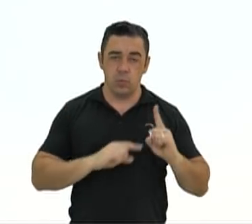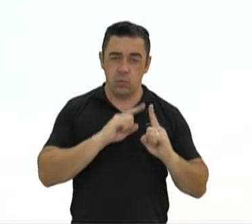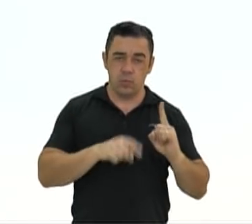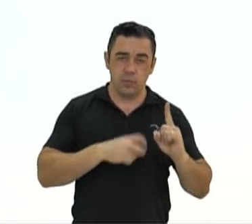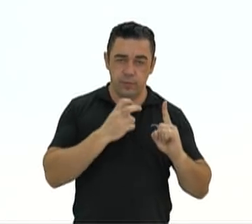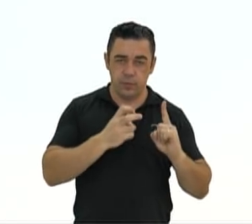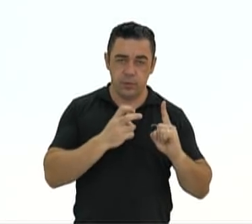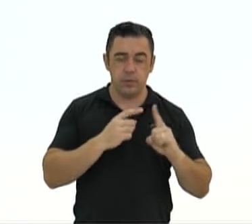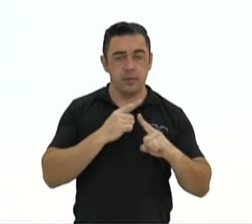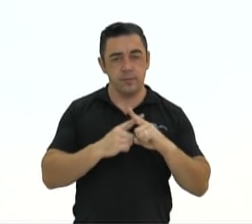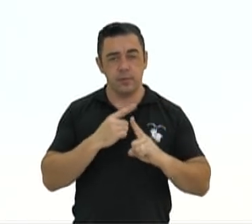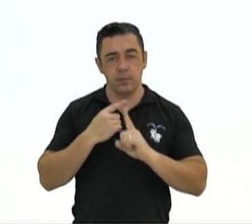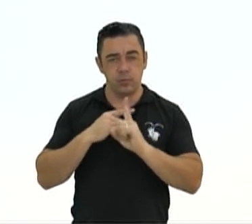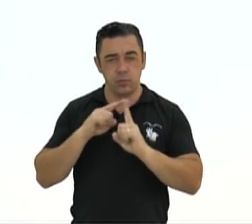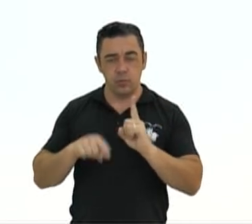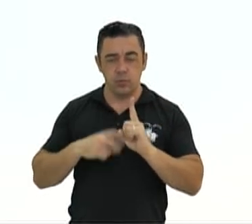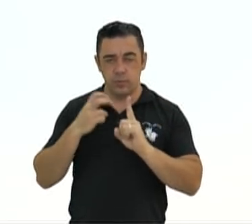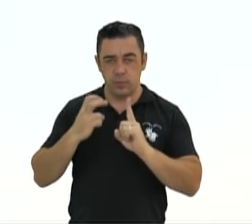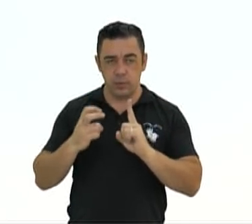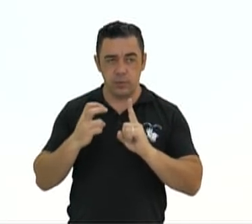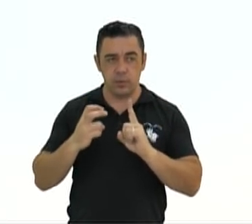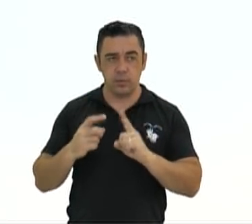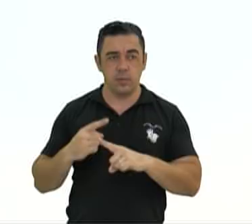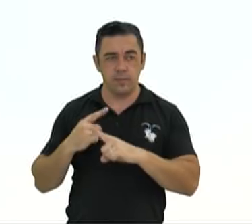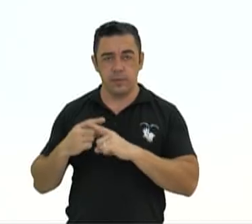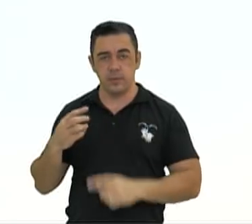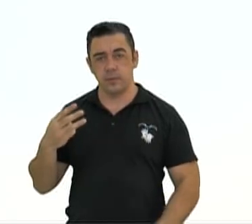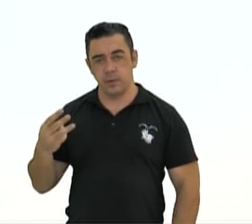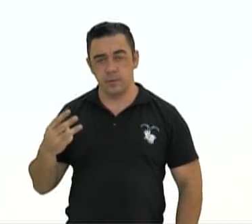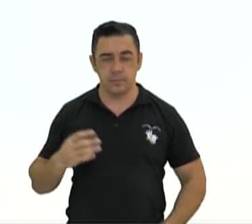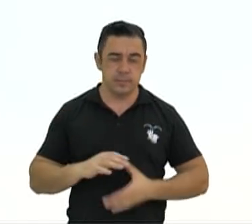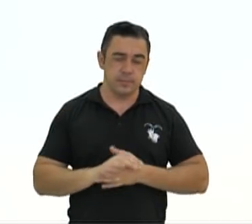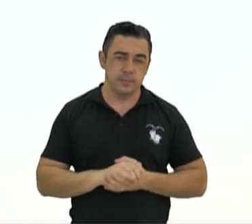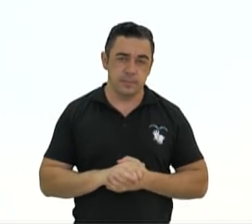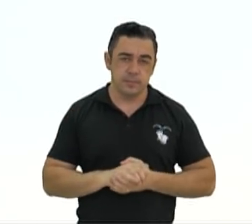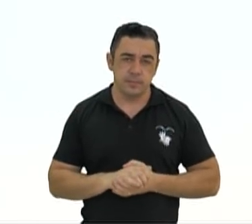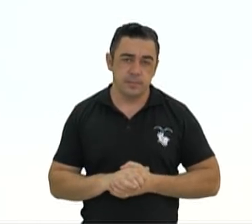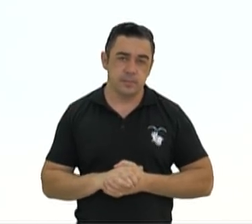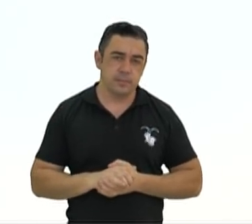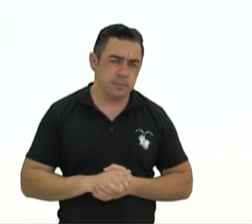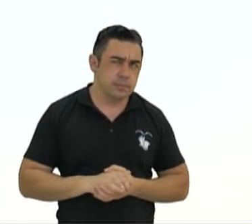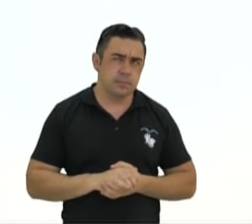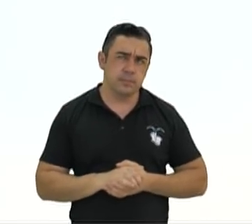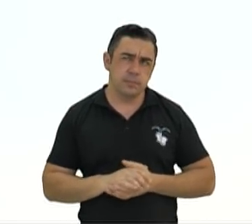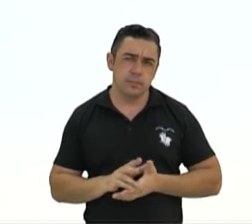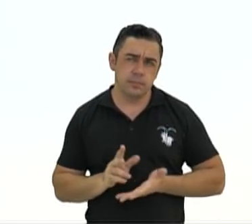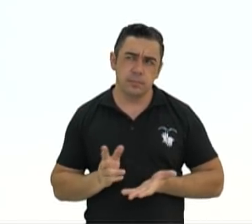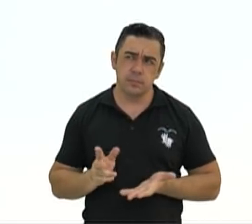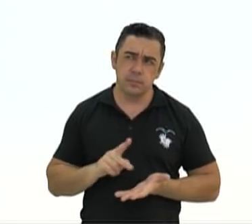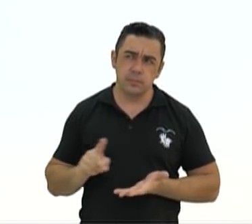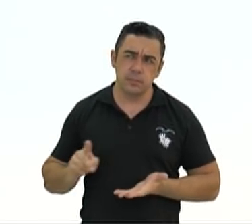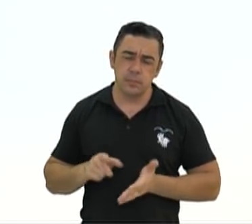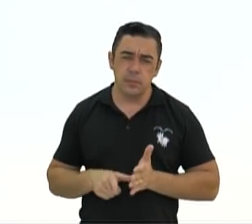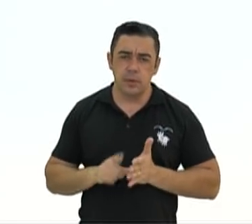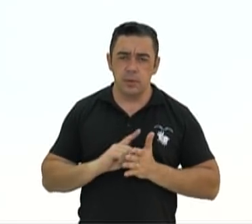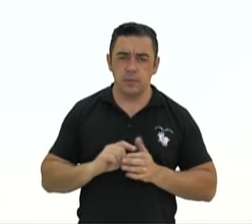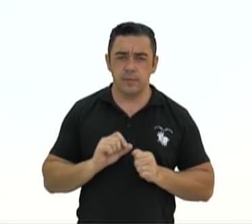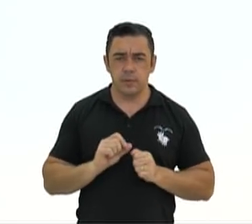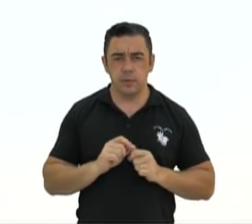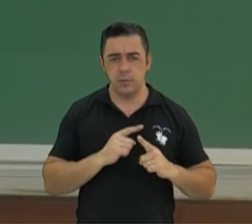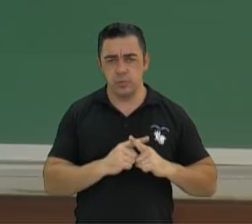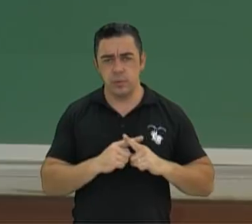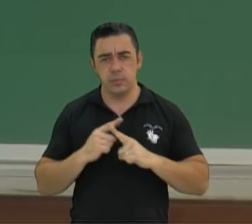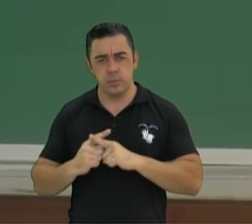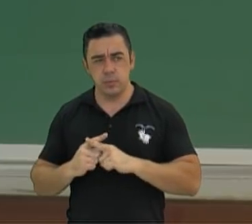ó. 1,5 vezes 1,5 vezes 3. Prof. Antes era a multiplicação de um